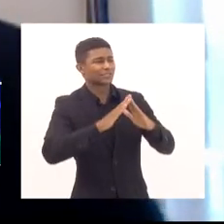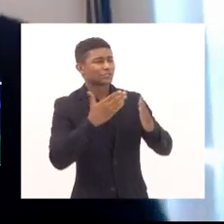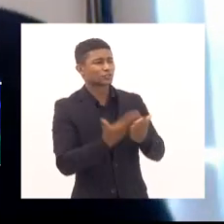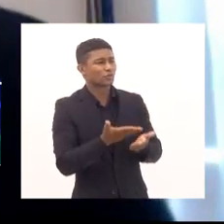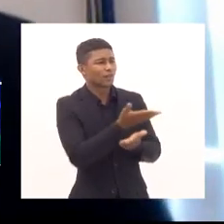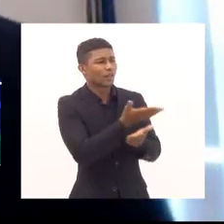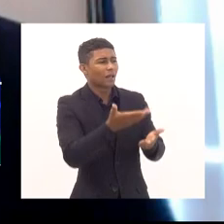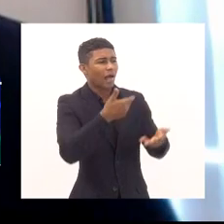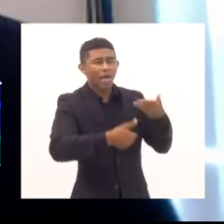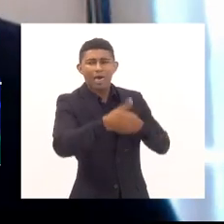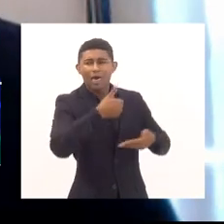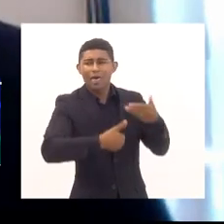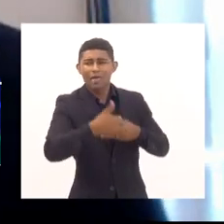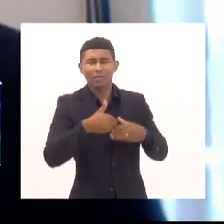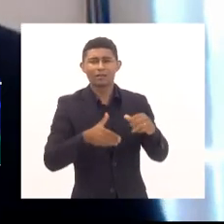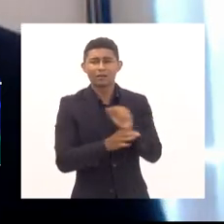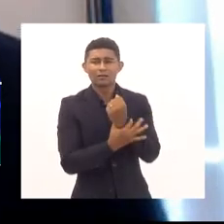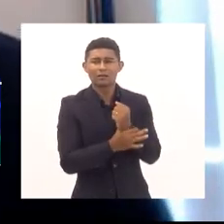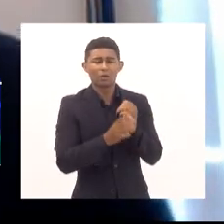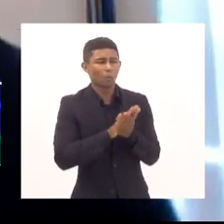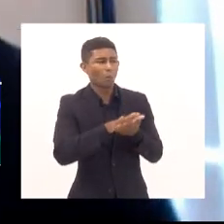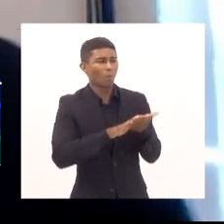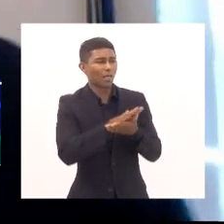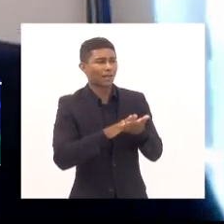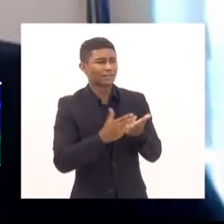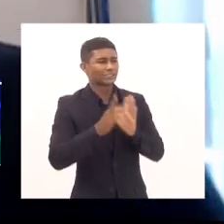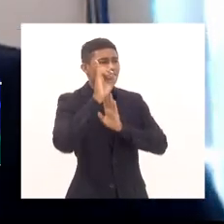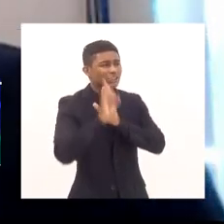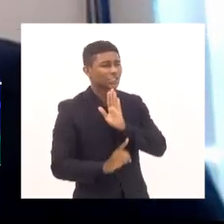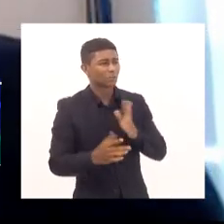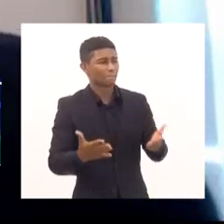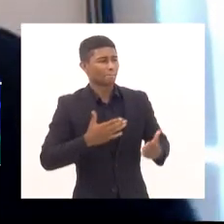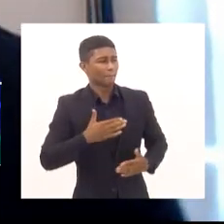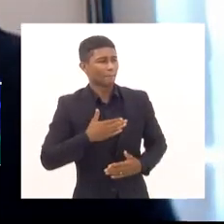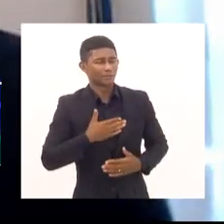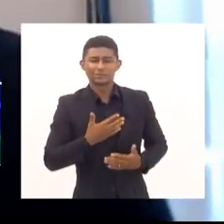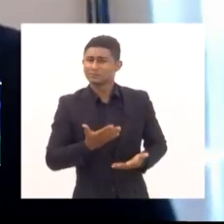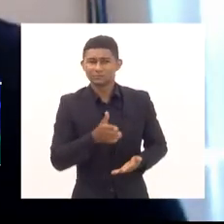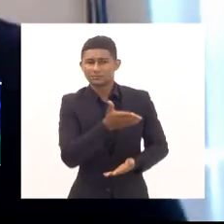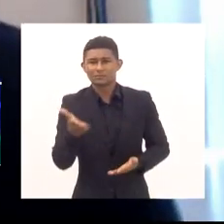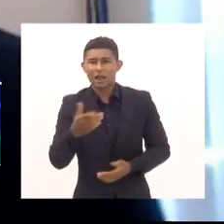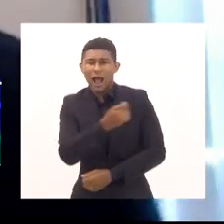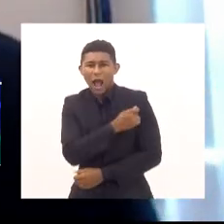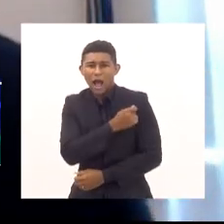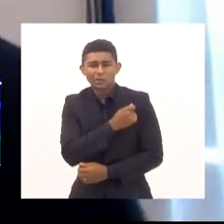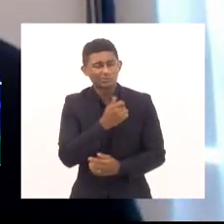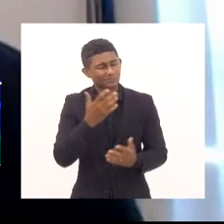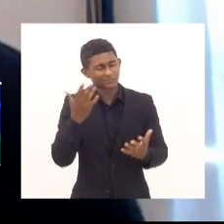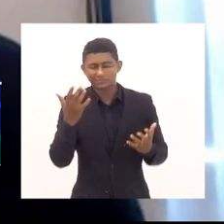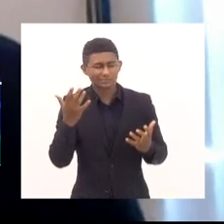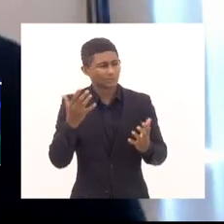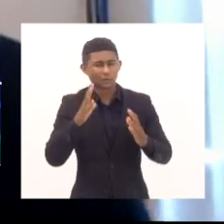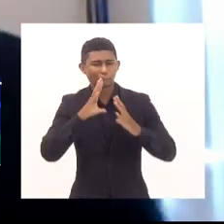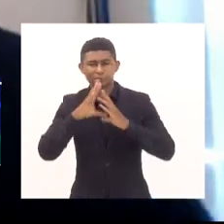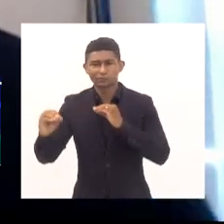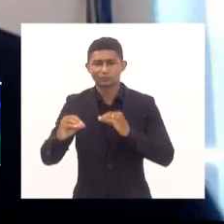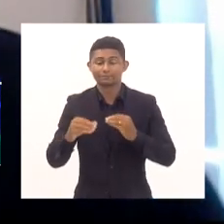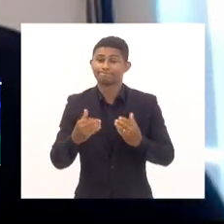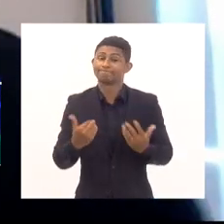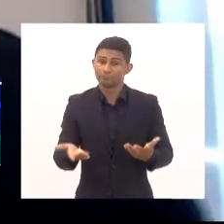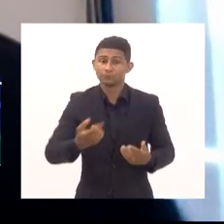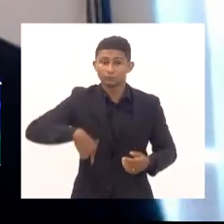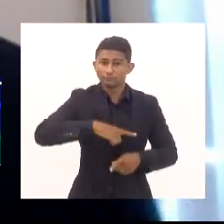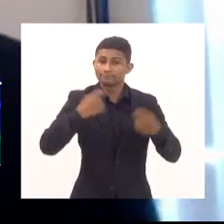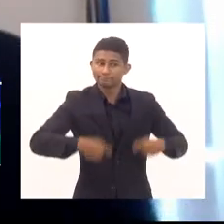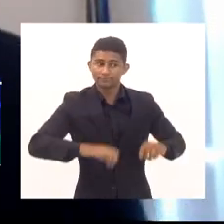não consegue garantir em termos de direito à educação. E para a gente conseguir avançar nesse sentido, garantir máscara